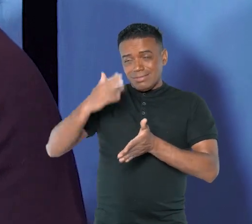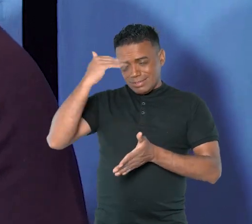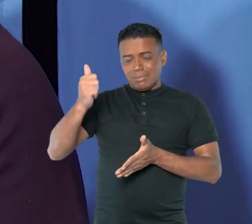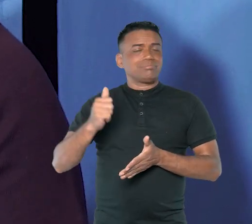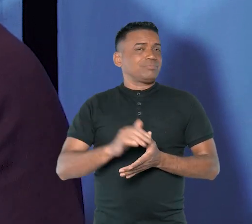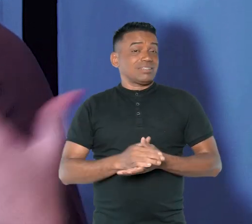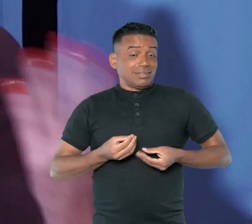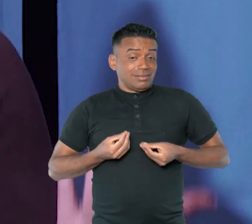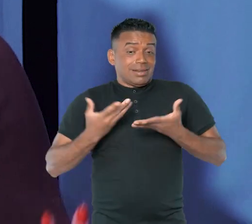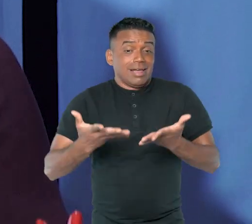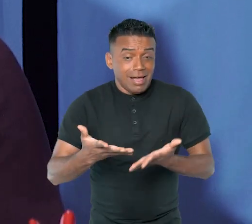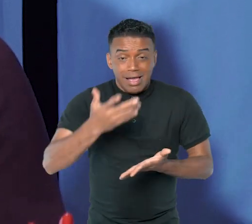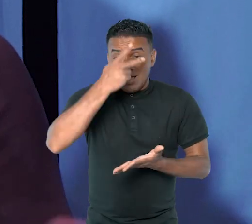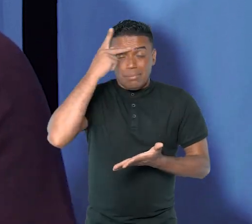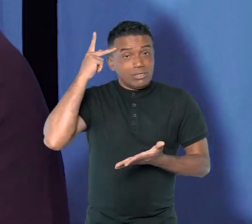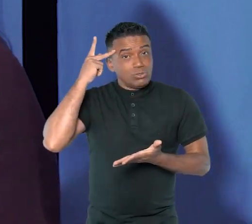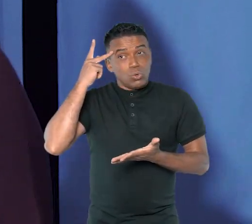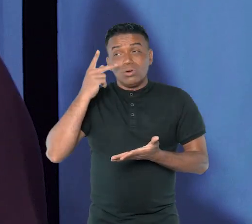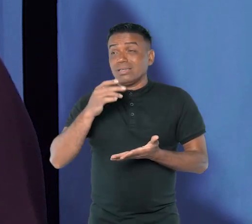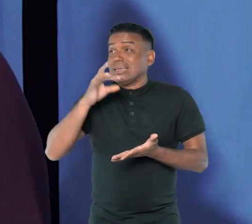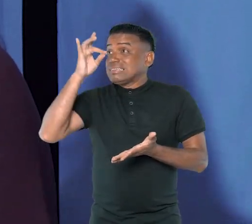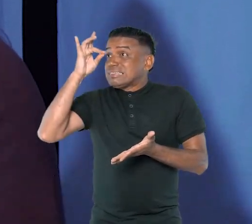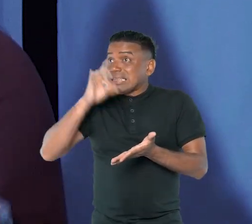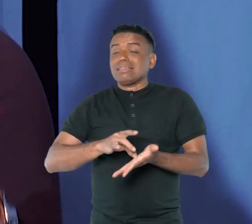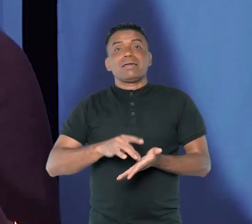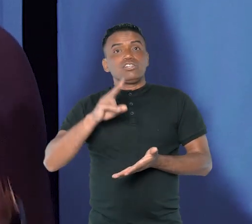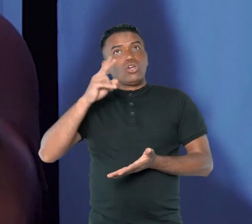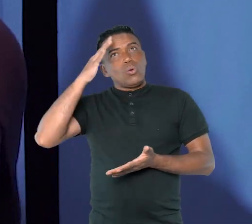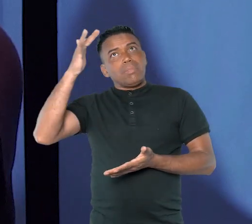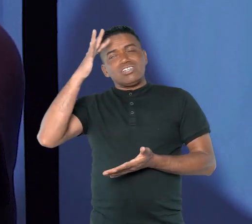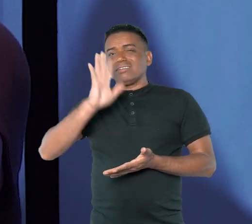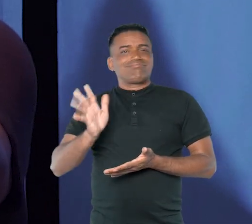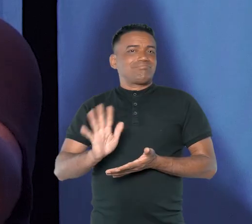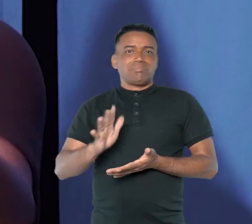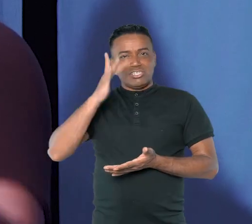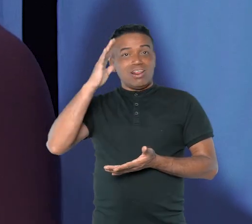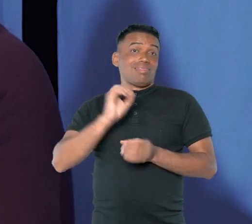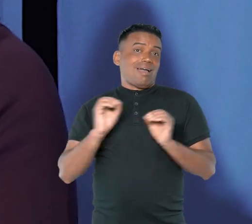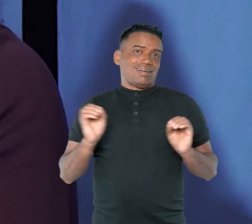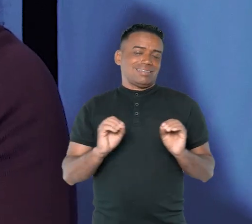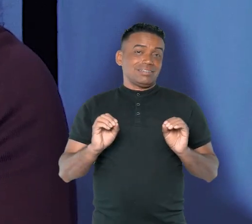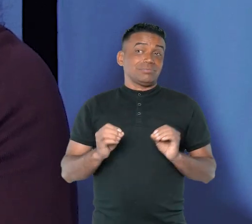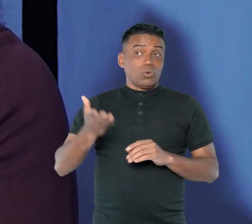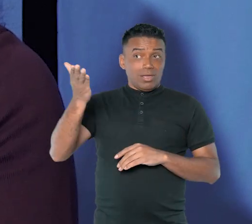daquilo. Eu não vou nem dizer que é exatamente o que eu imaginei, porque eu não tinha imaginado nada. Eu sou muito sincera. Quando